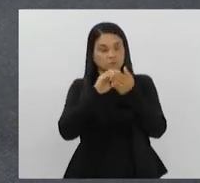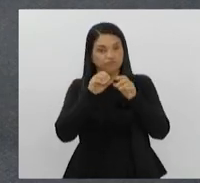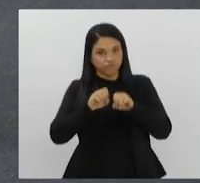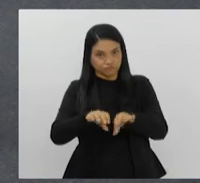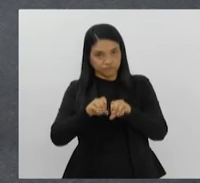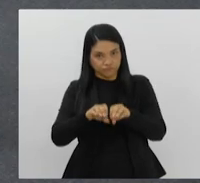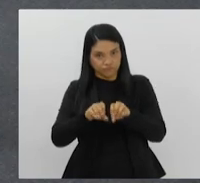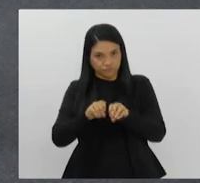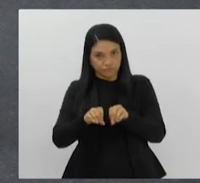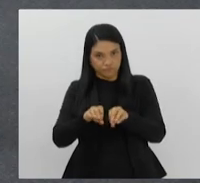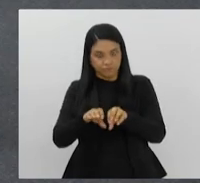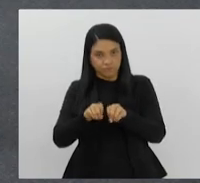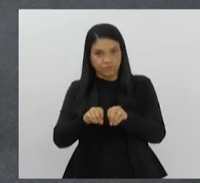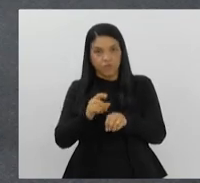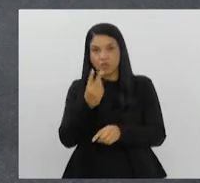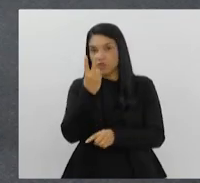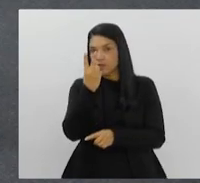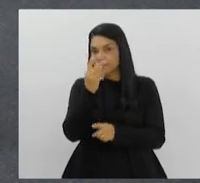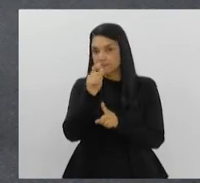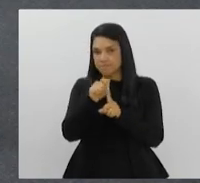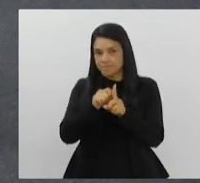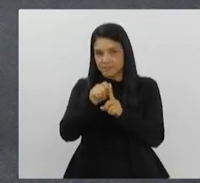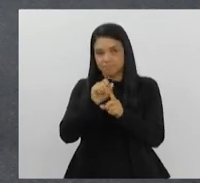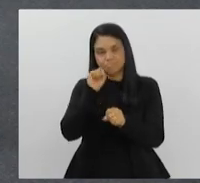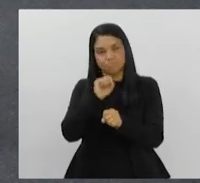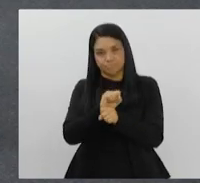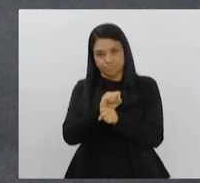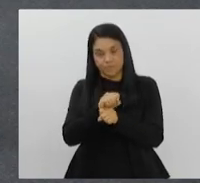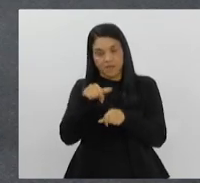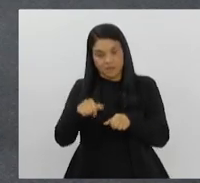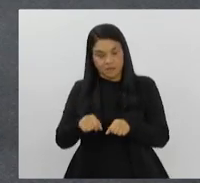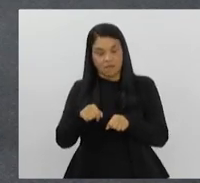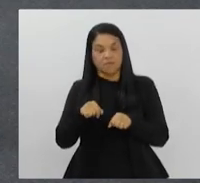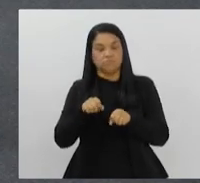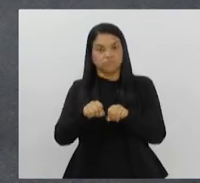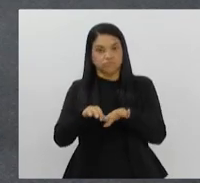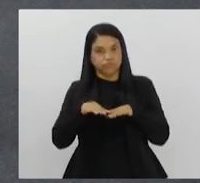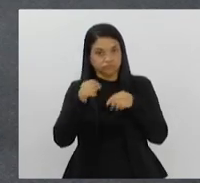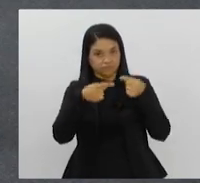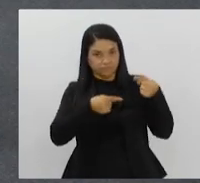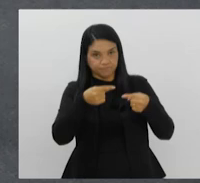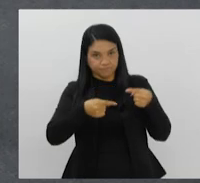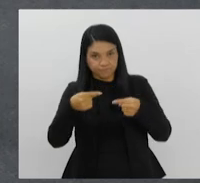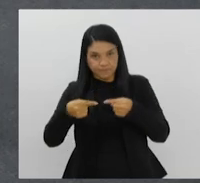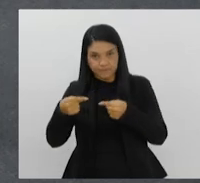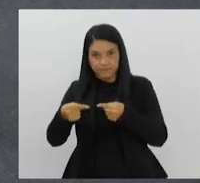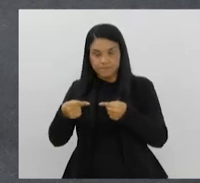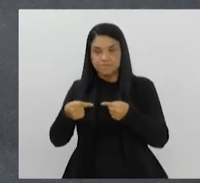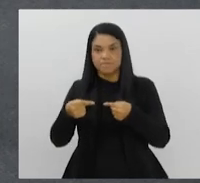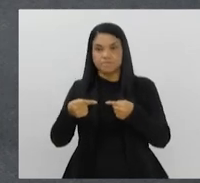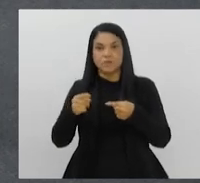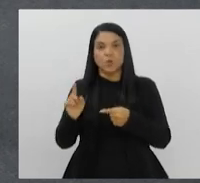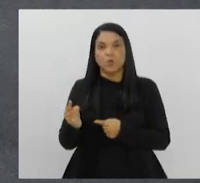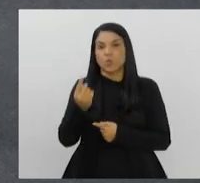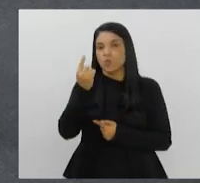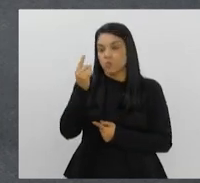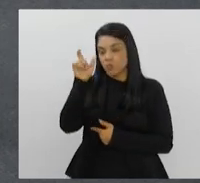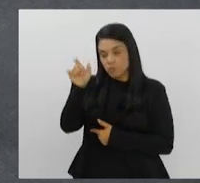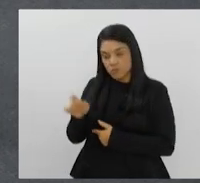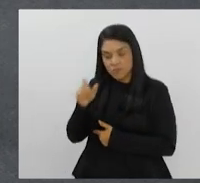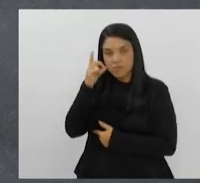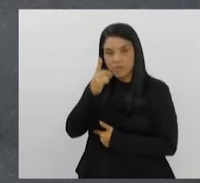paralisado há mais de 2 meses, porque a gente fez aqui nessa casa um debate que um deputado